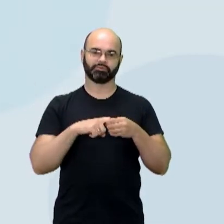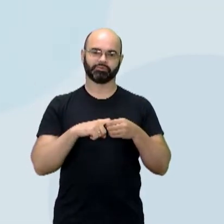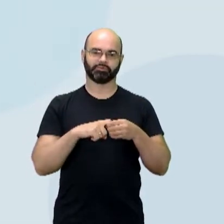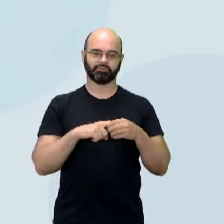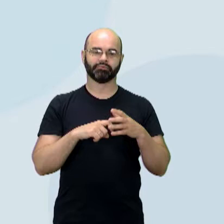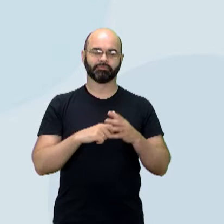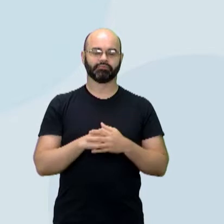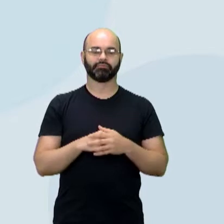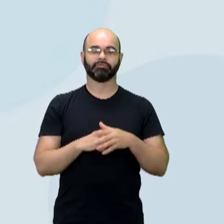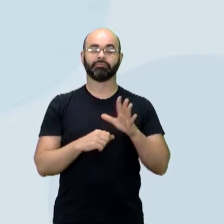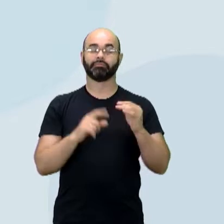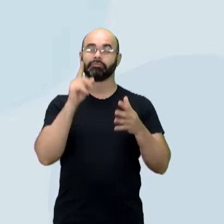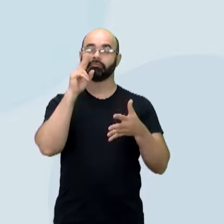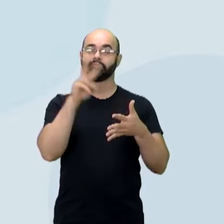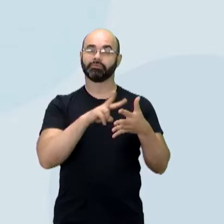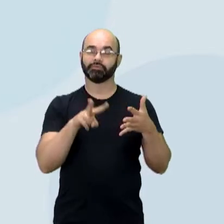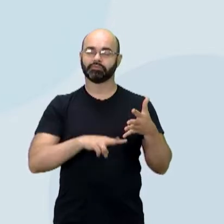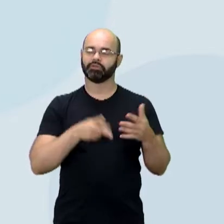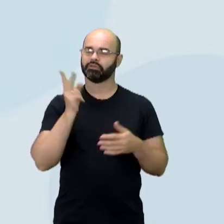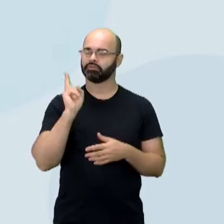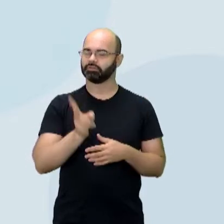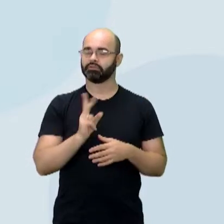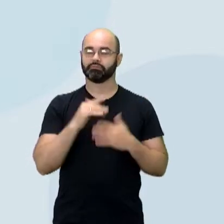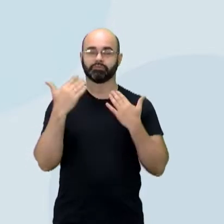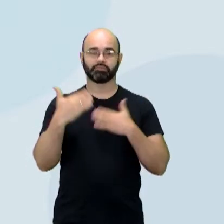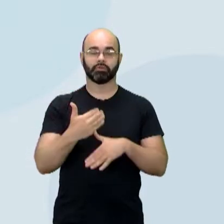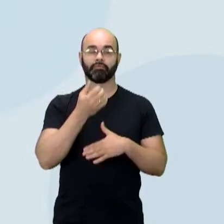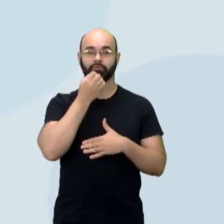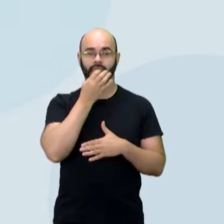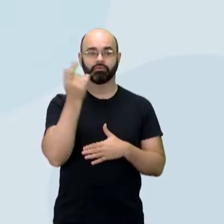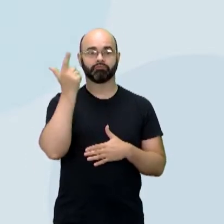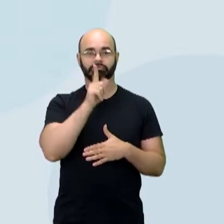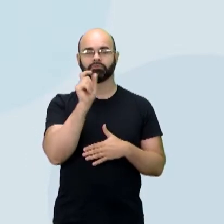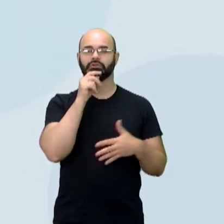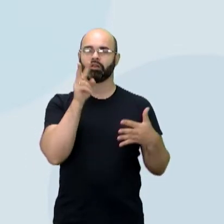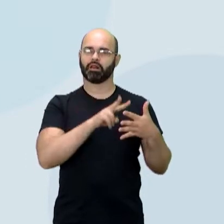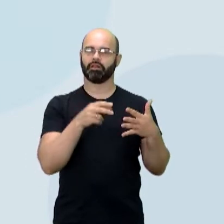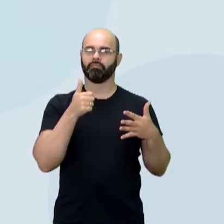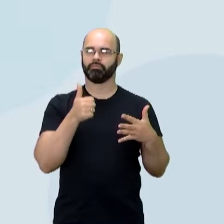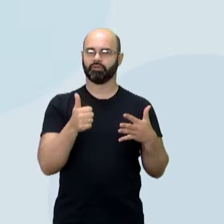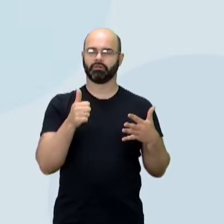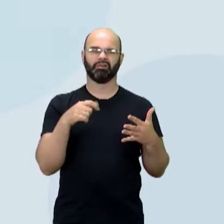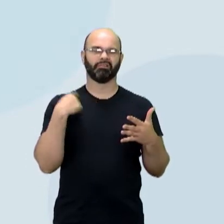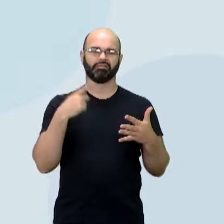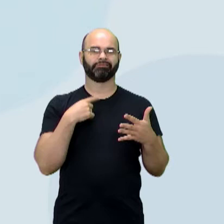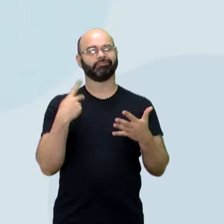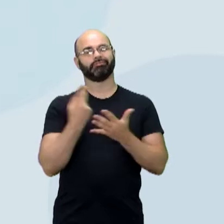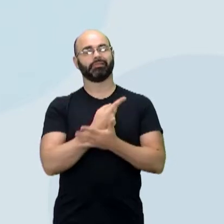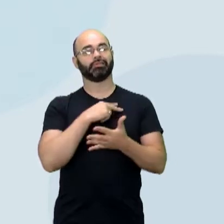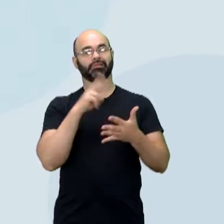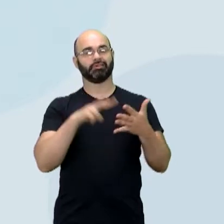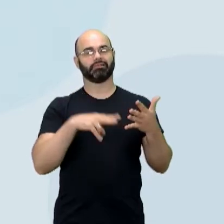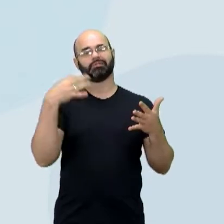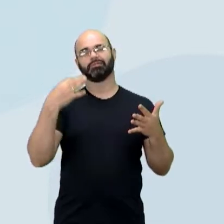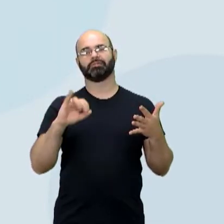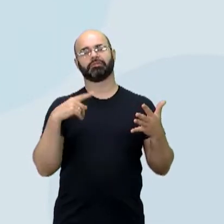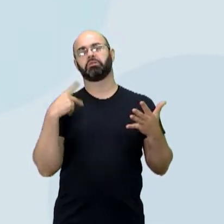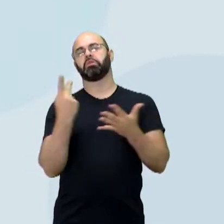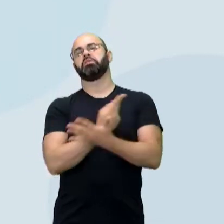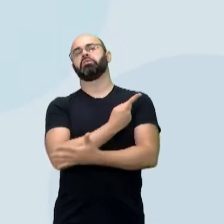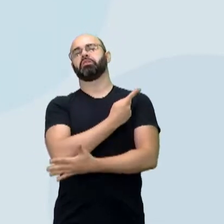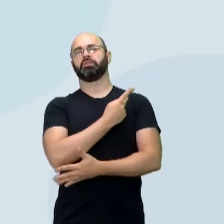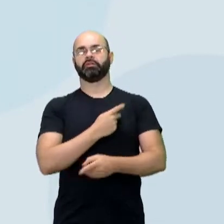na prova é leitura, porque a gente sabe o que acontece é que a gente não lê direito e erra, né, gente? Então,